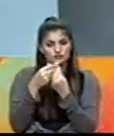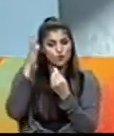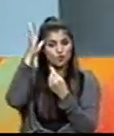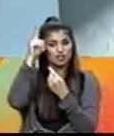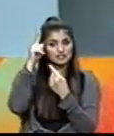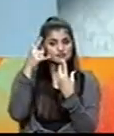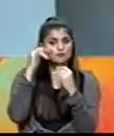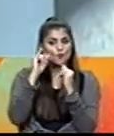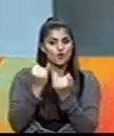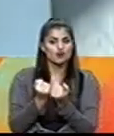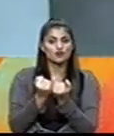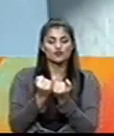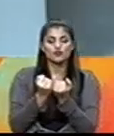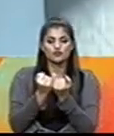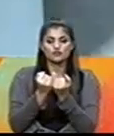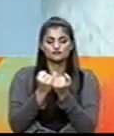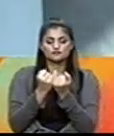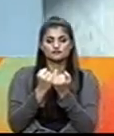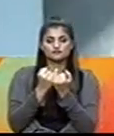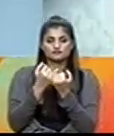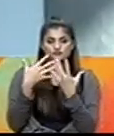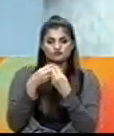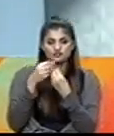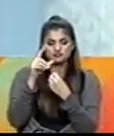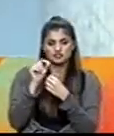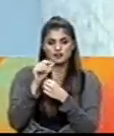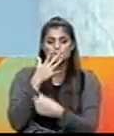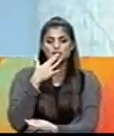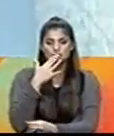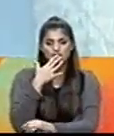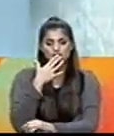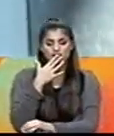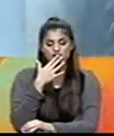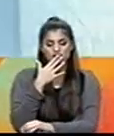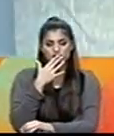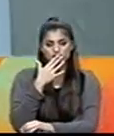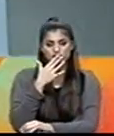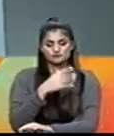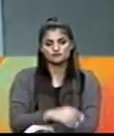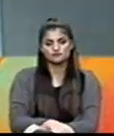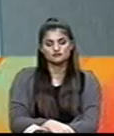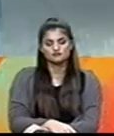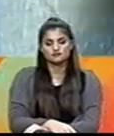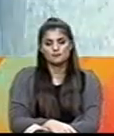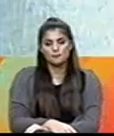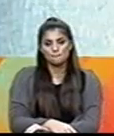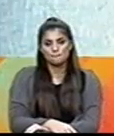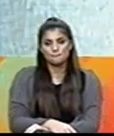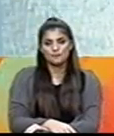magro, agora vou juntar aqui... Pimenta. Alguma pimenta? Nunca alguma pois pimenta? Muita, pois não.